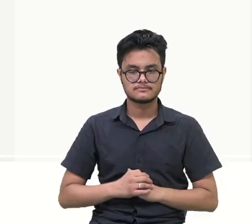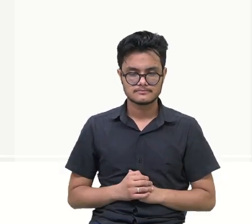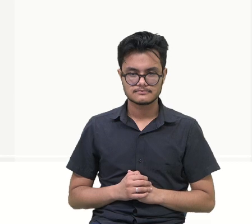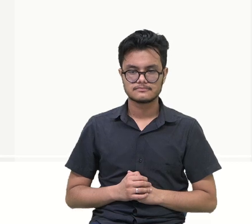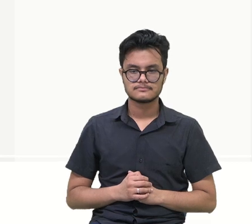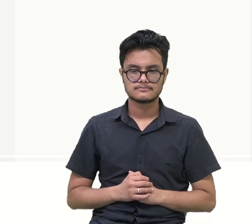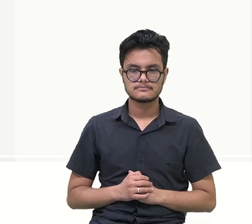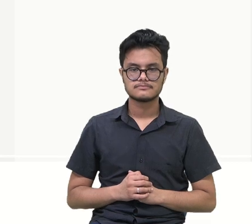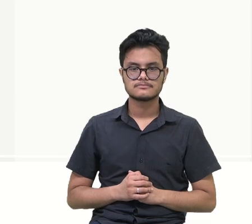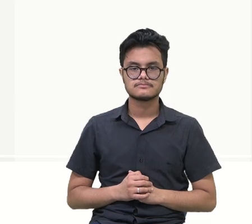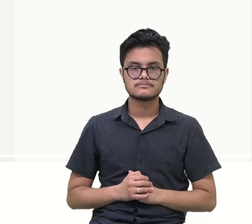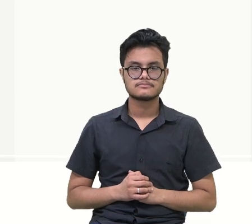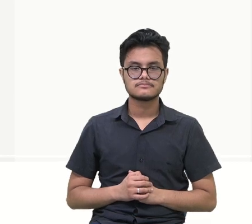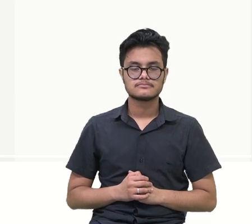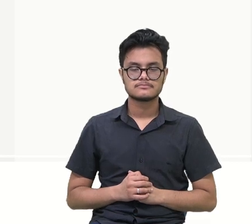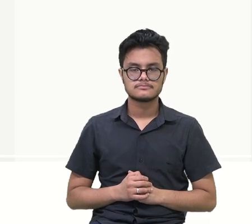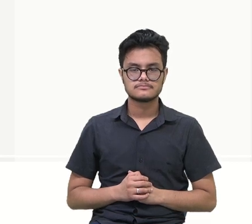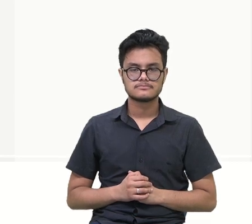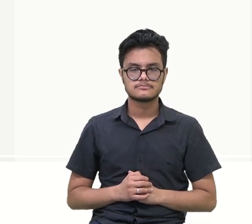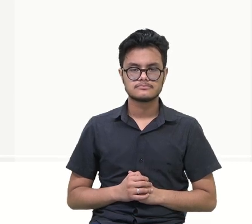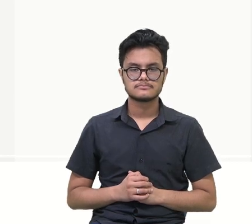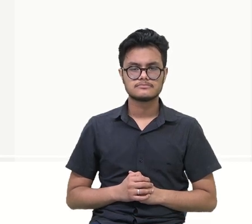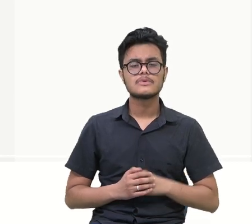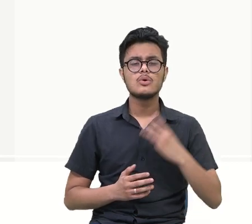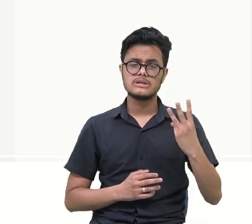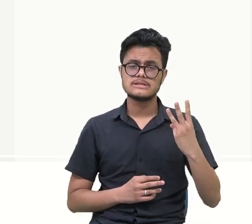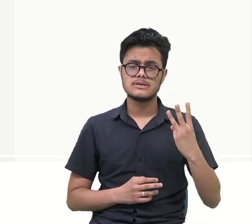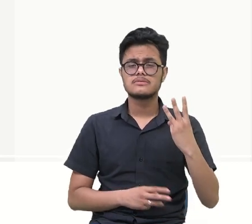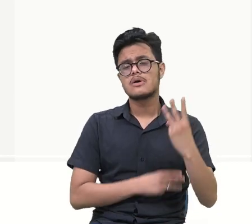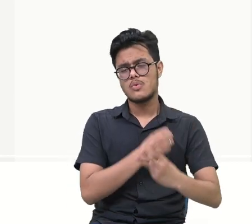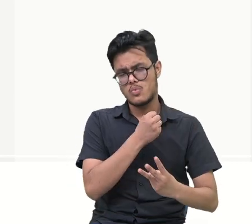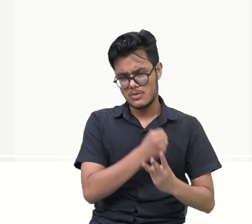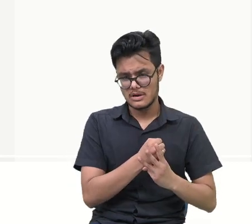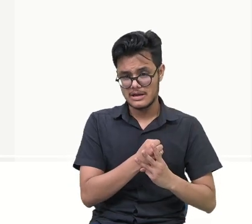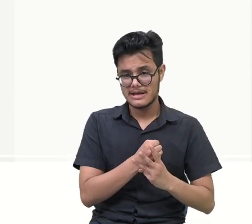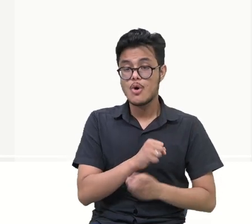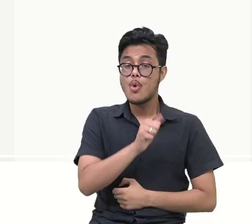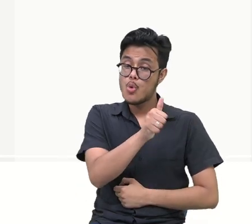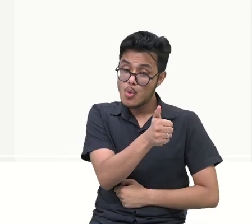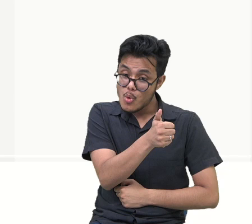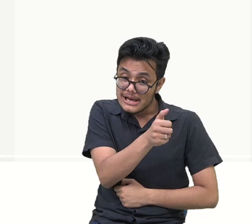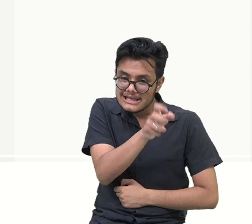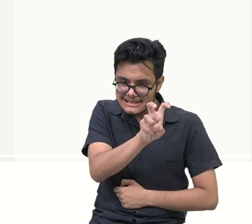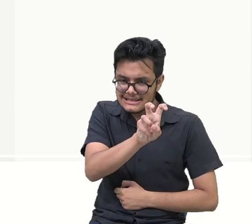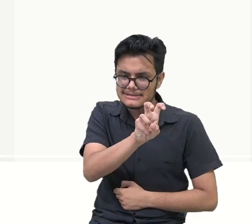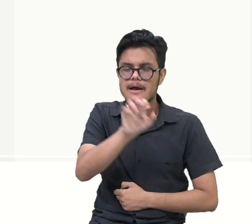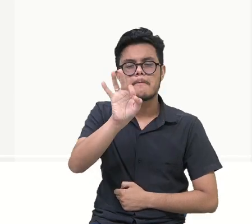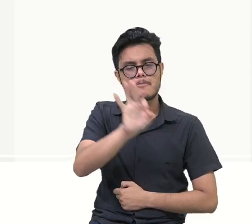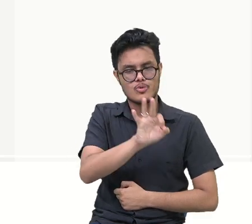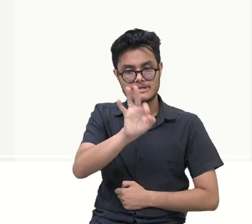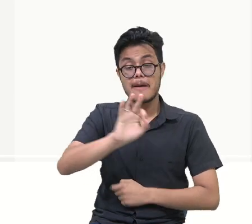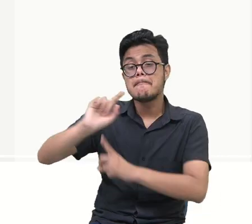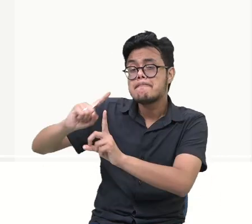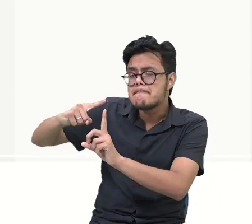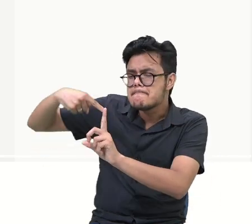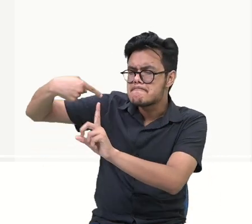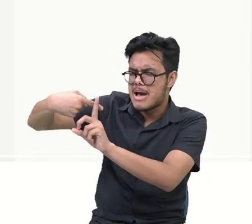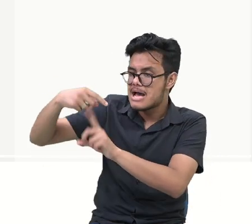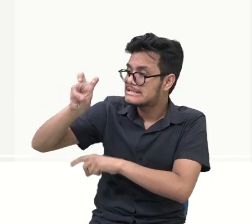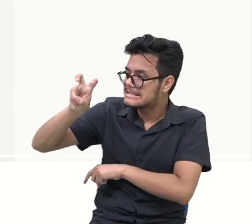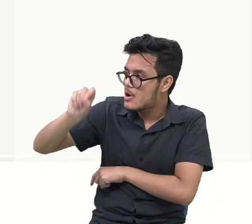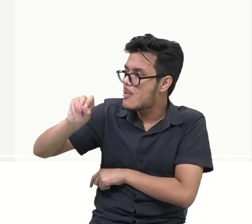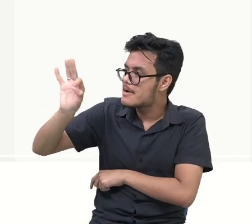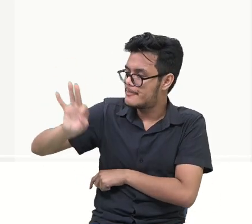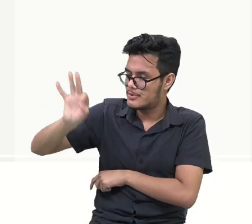Tá bom? E assim por diante. Então, no terceiro ano, eles fabricariam os 15 que eles já fabricam, né? E